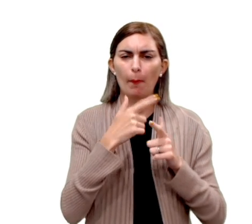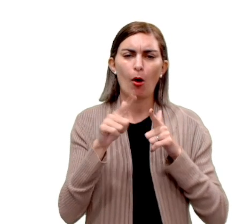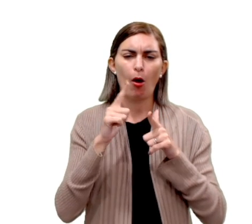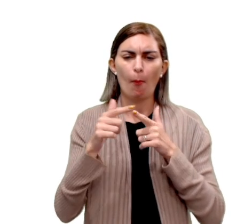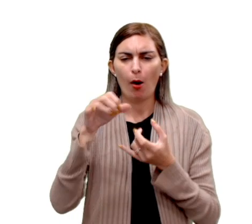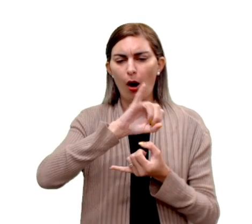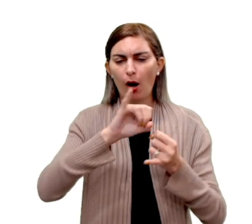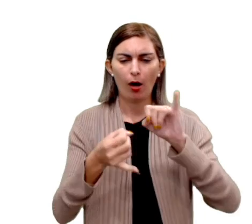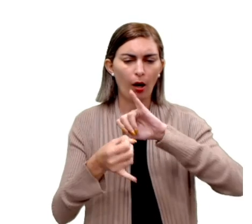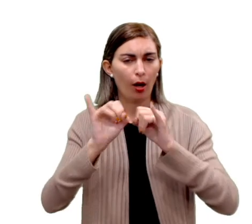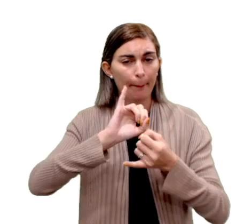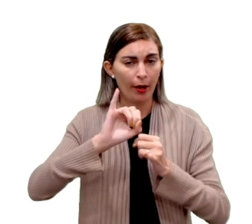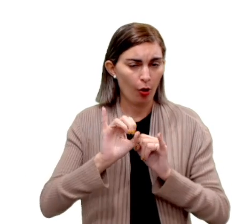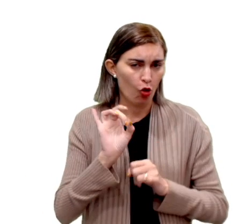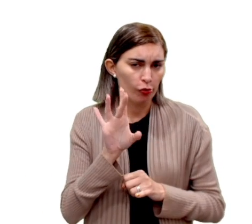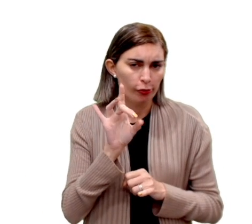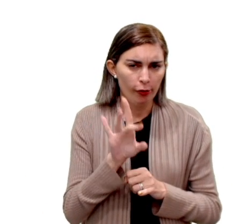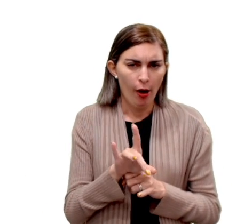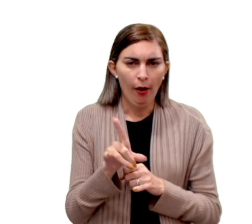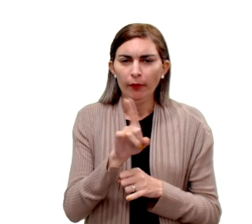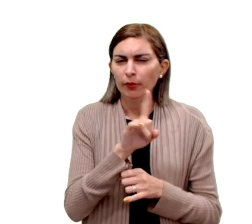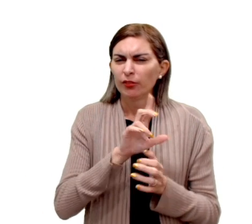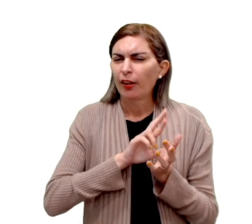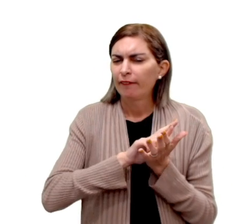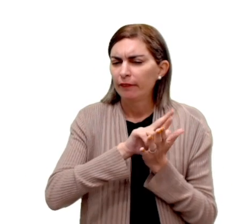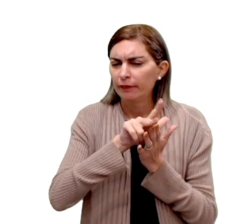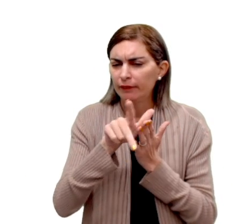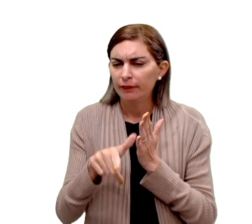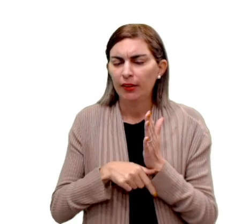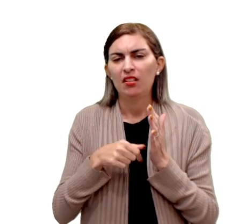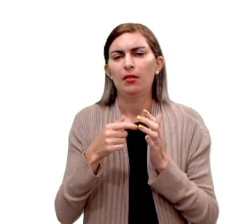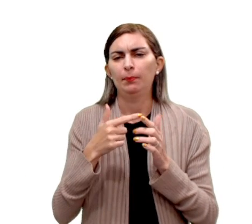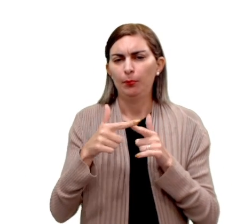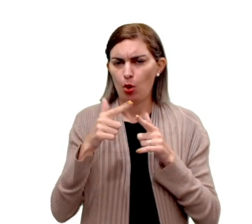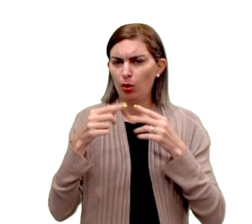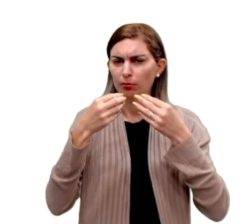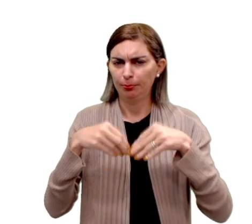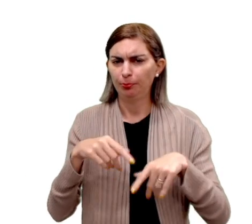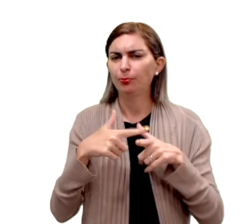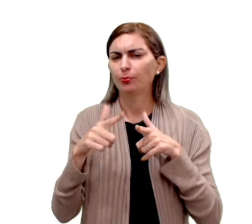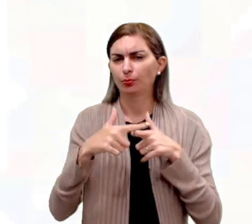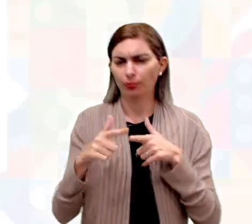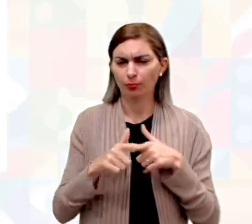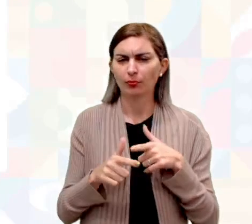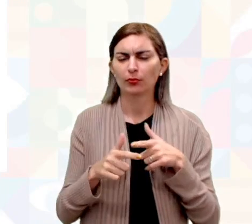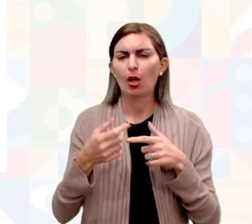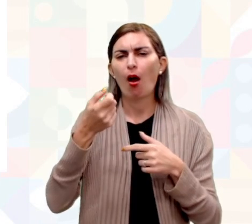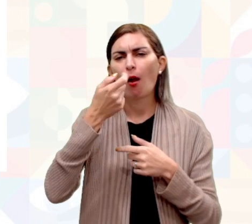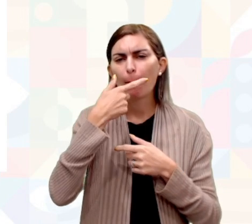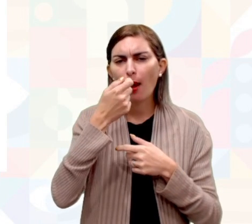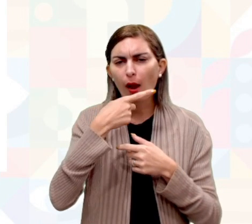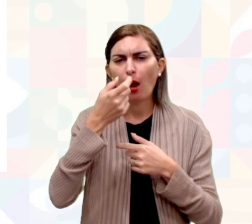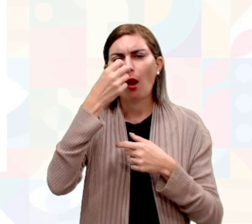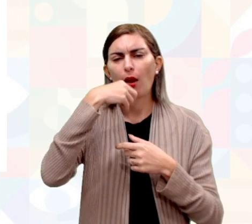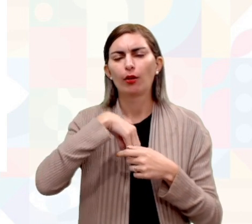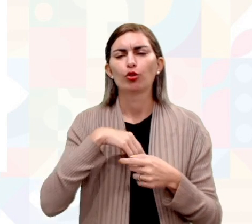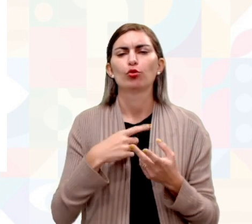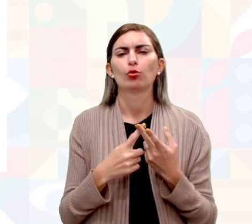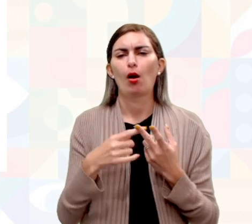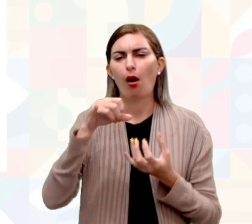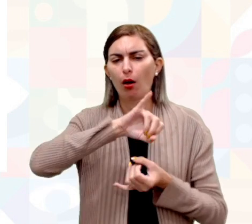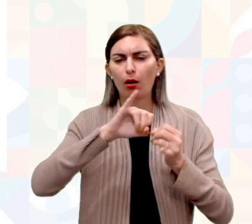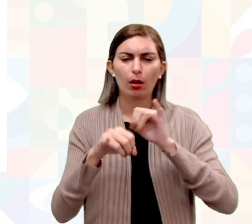produtos químicos, tá? Mas existem várias formas de intoxicação, tá? Através de medicamentos, substâncias